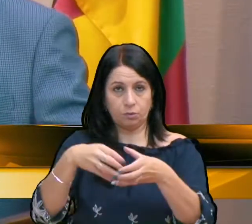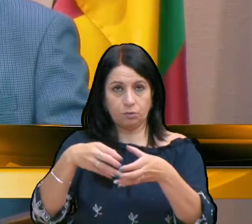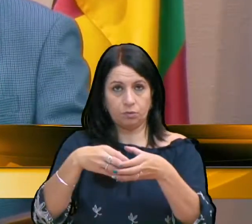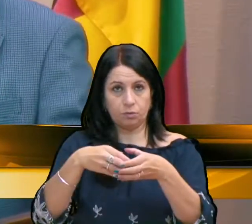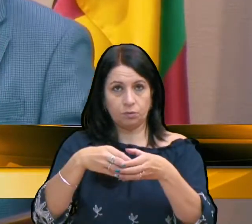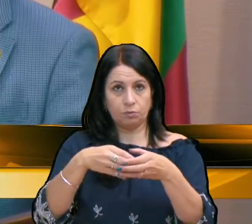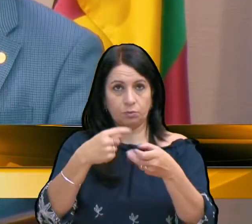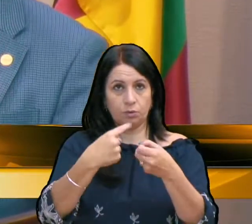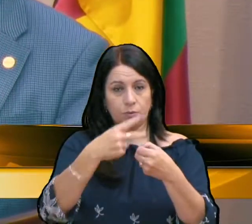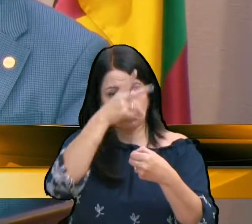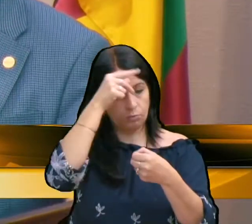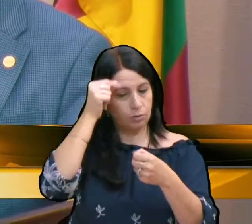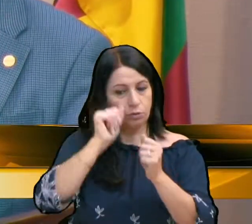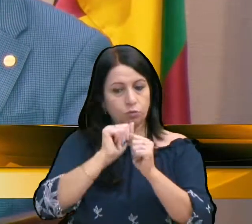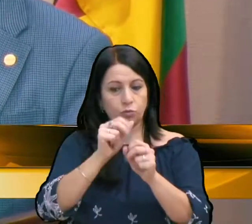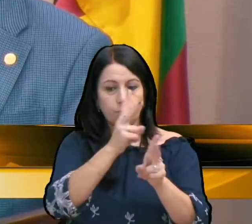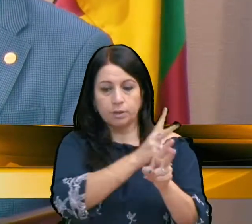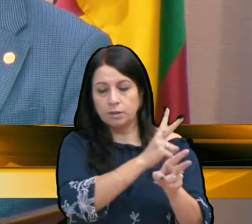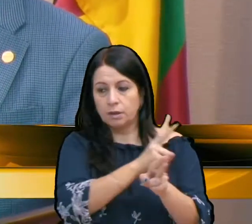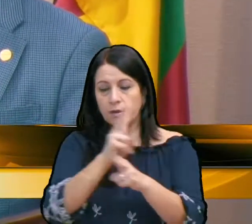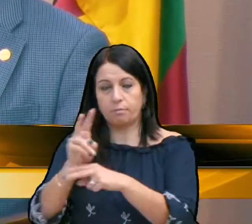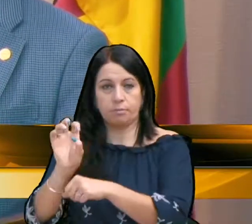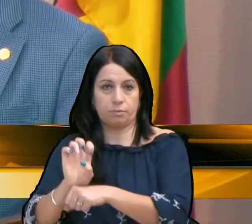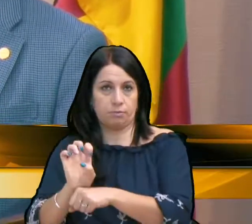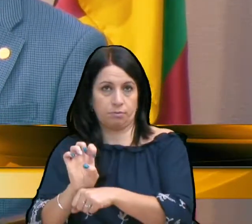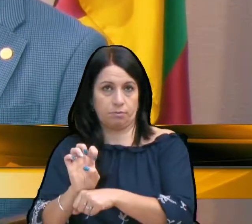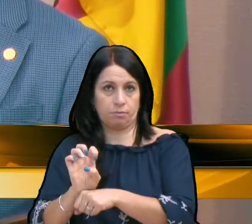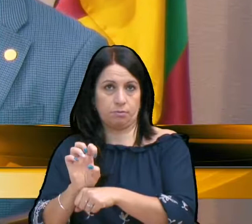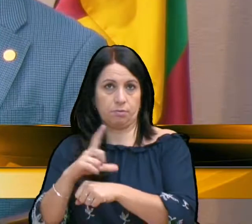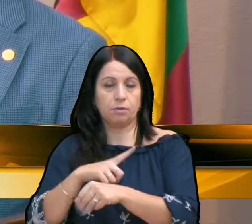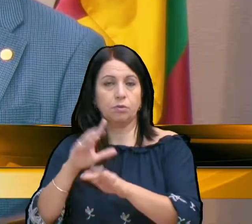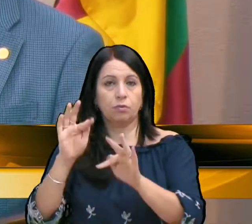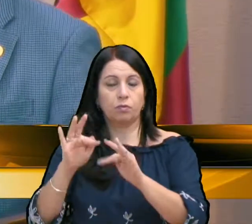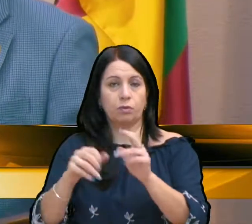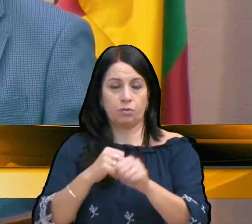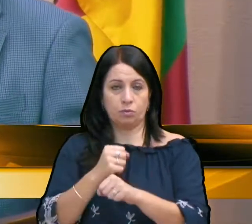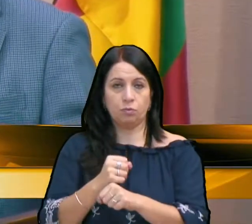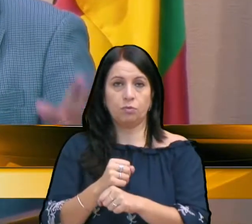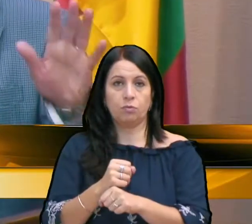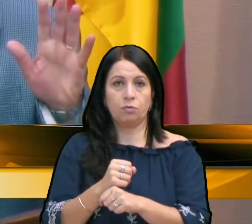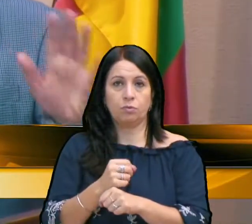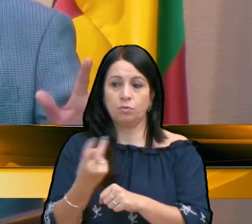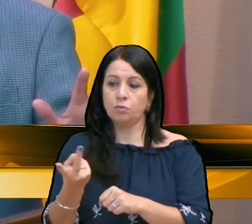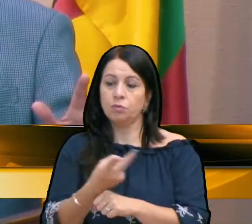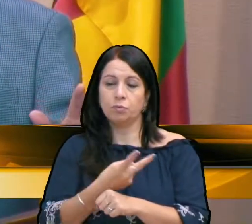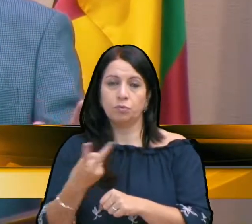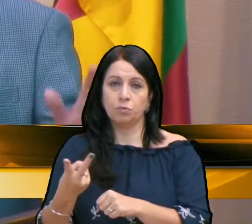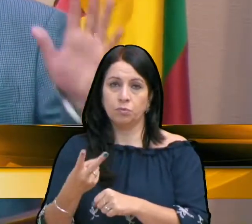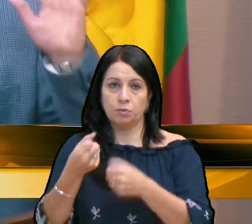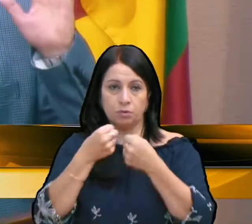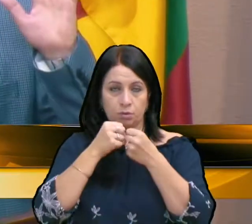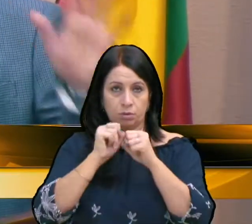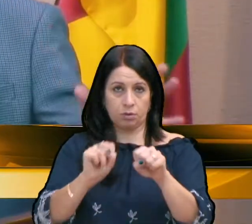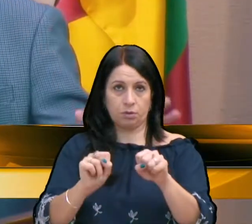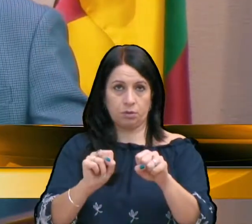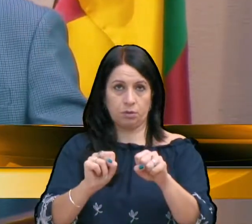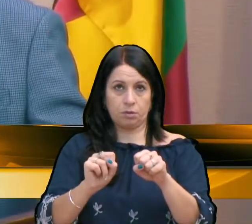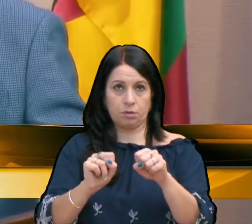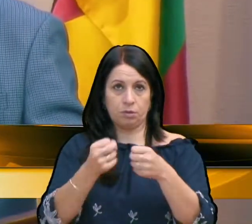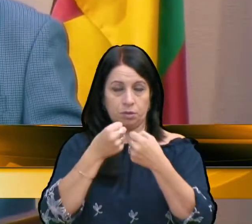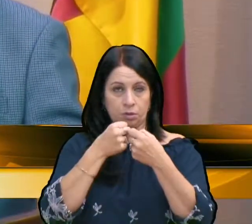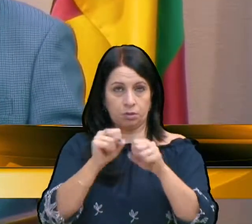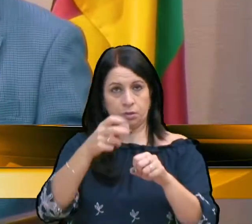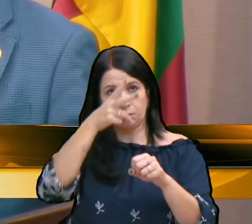para a rede estadual. Aonde, no final do ano, as duas secretarias, a